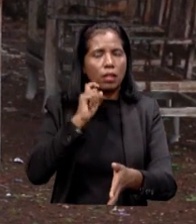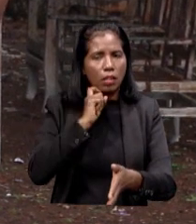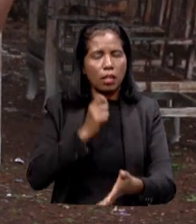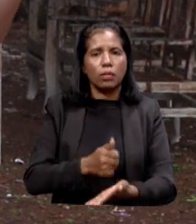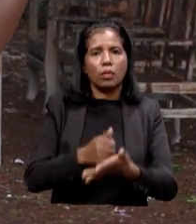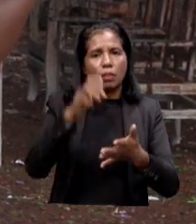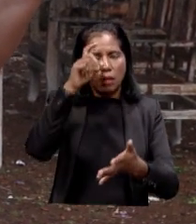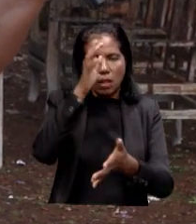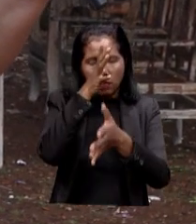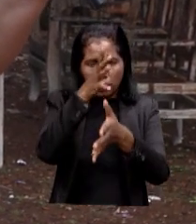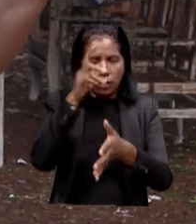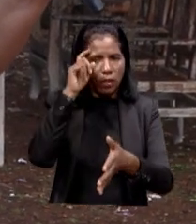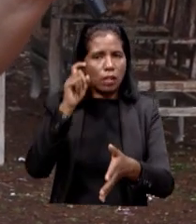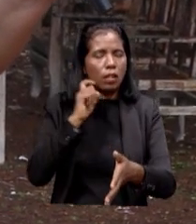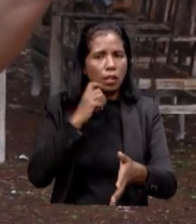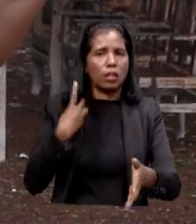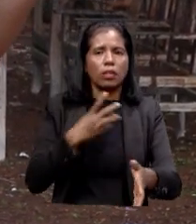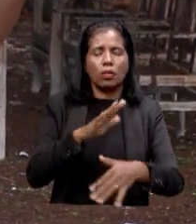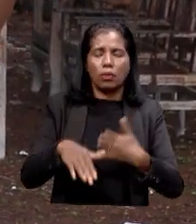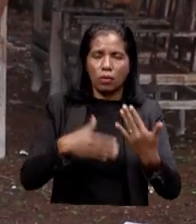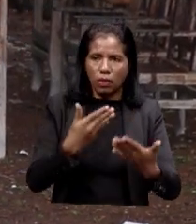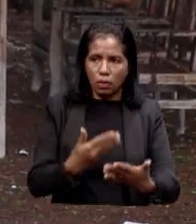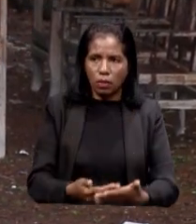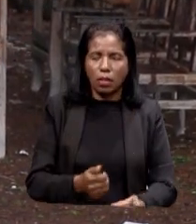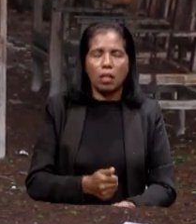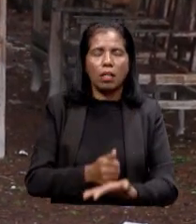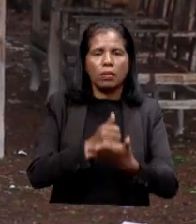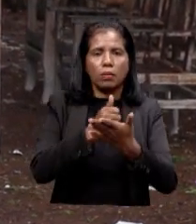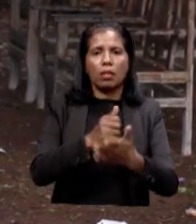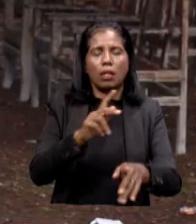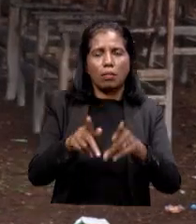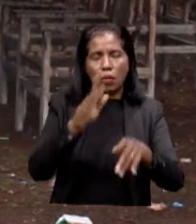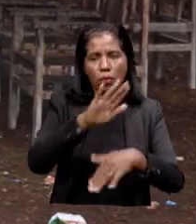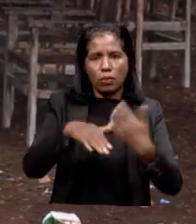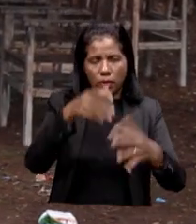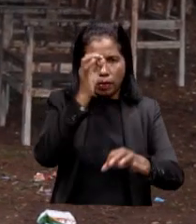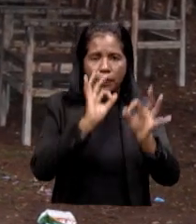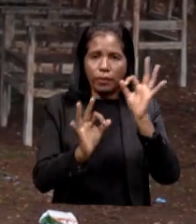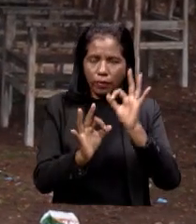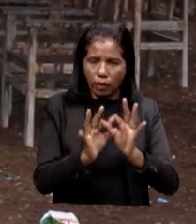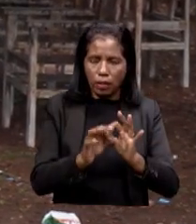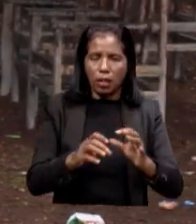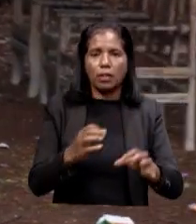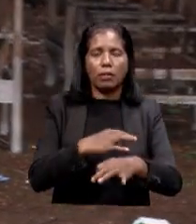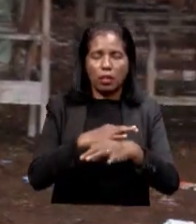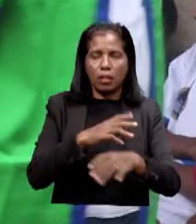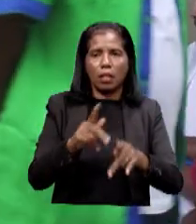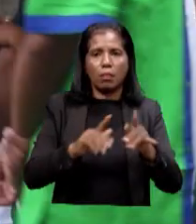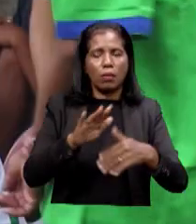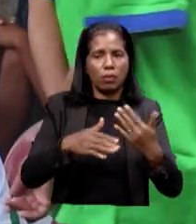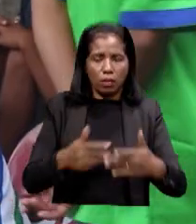nana, significa que todo tane, povo nem fiar. A tua tia povo nem moristia.